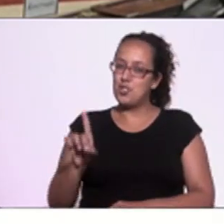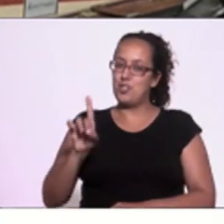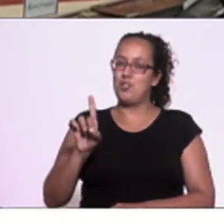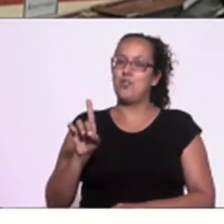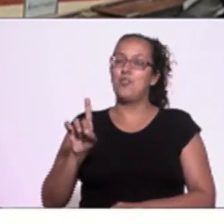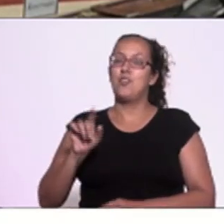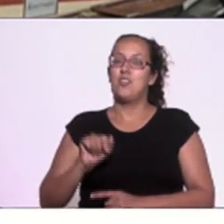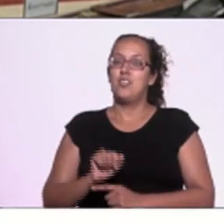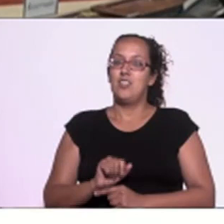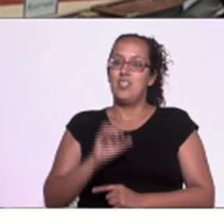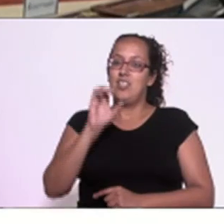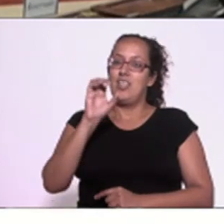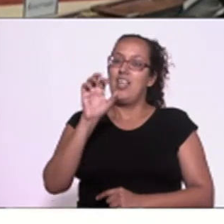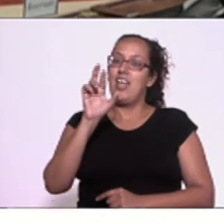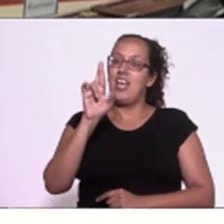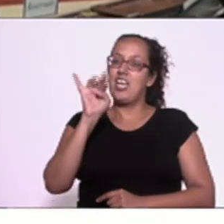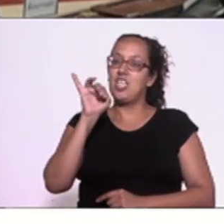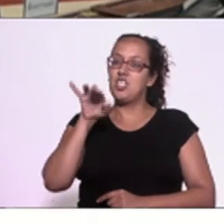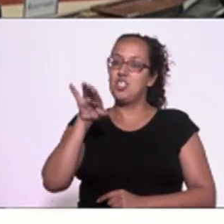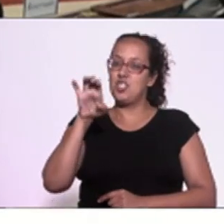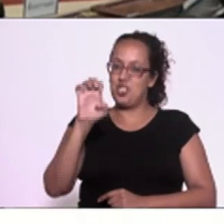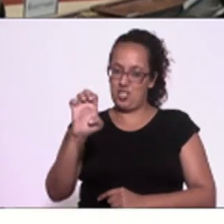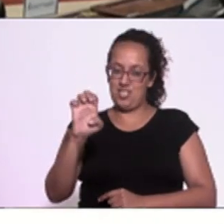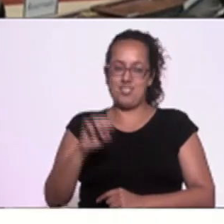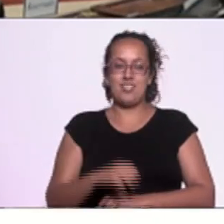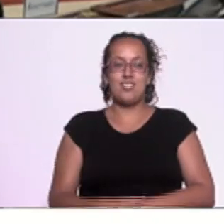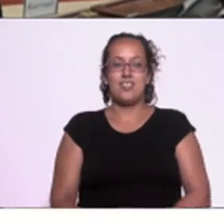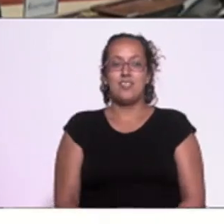patrimônio, Cristiane Souza.